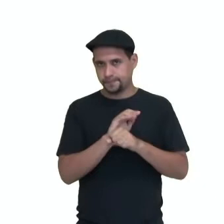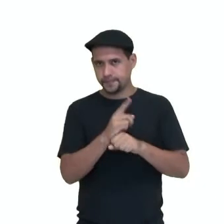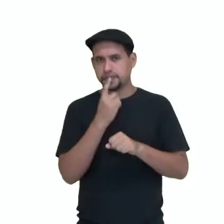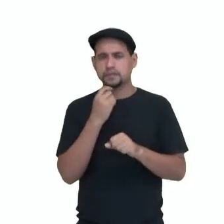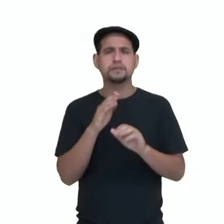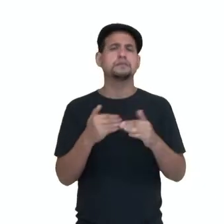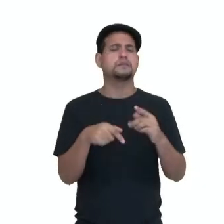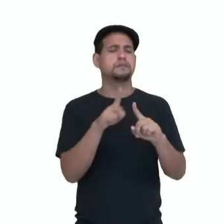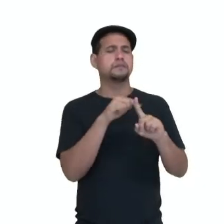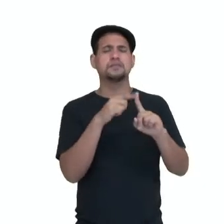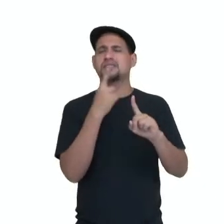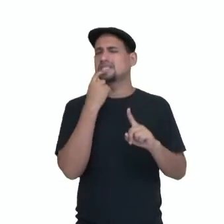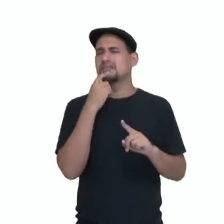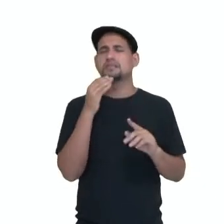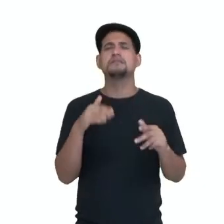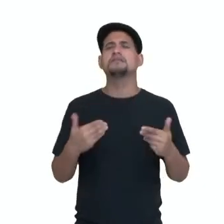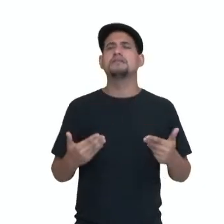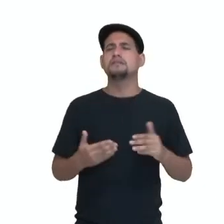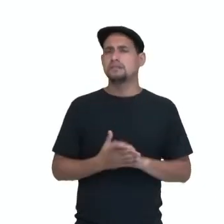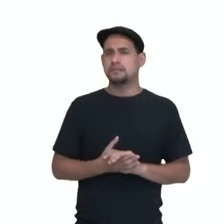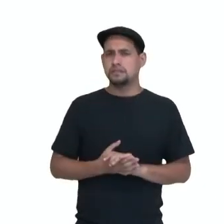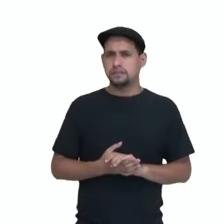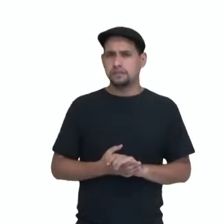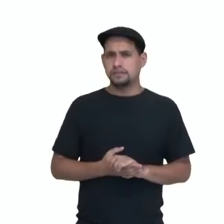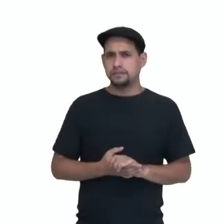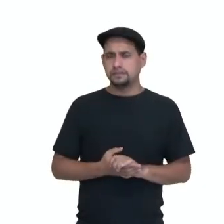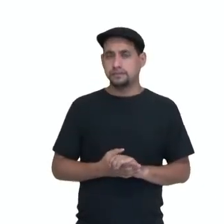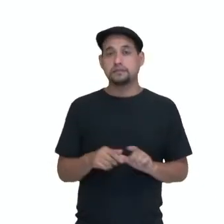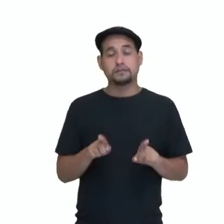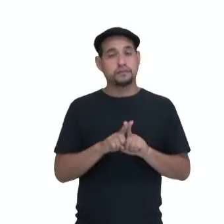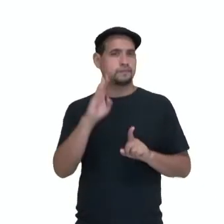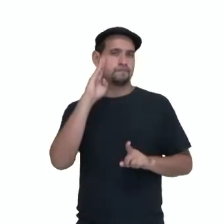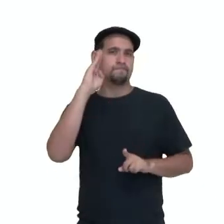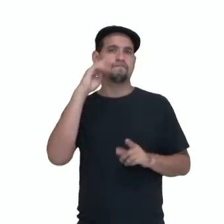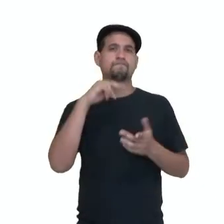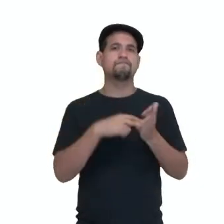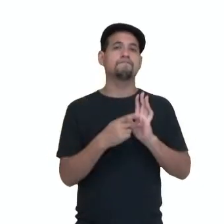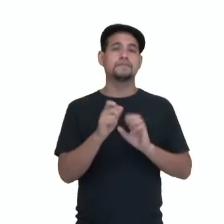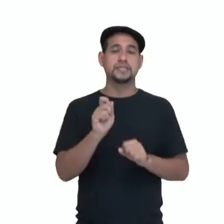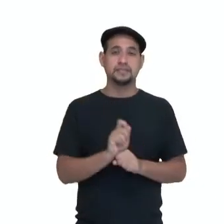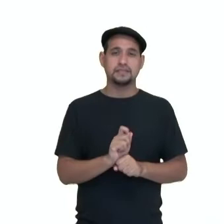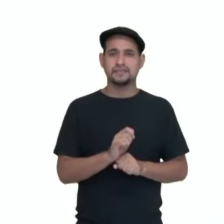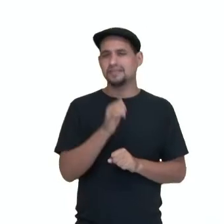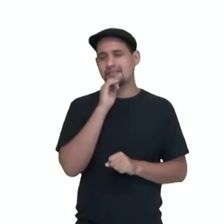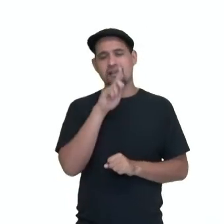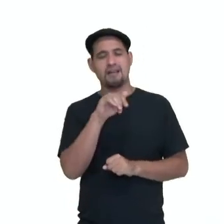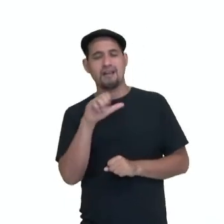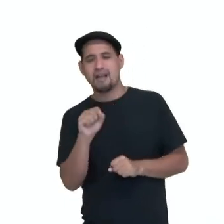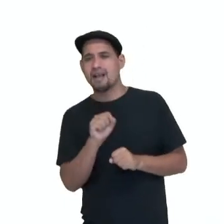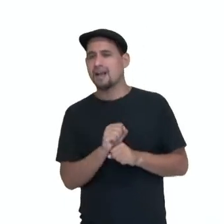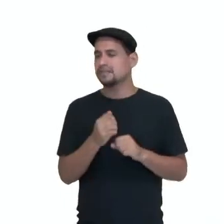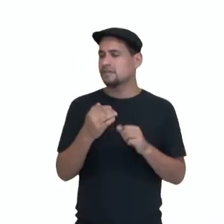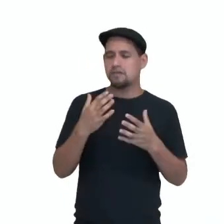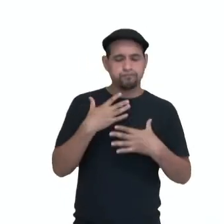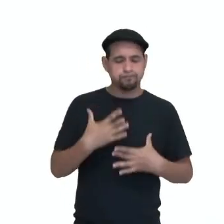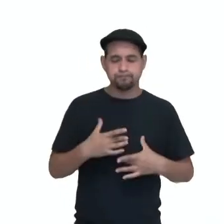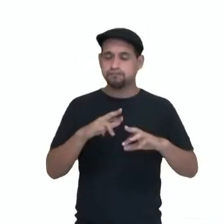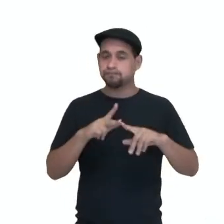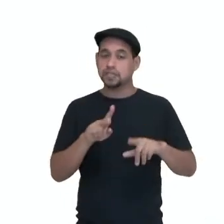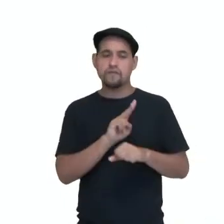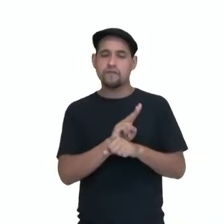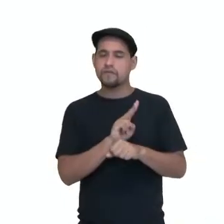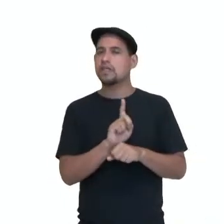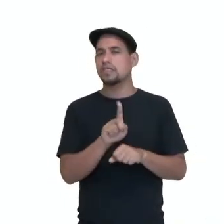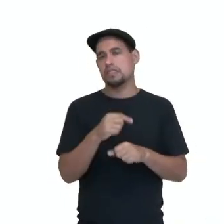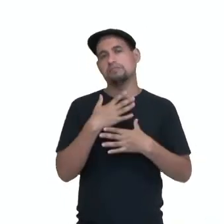é a função do sangue? Qual a função desse tecido? A principal função é o transporte de gases, nutrientes, os hormônios que vão controlar